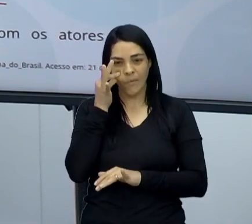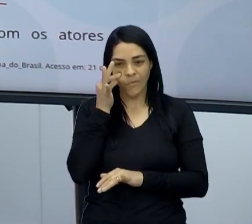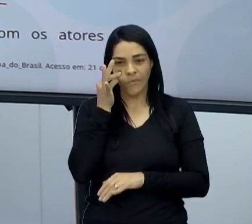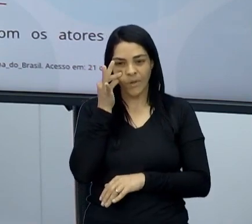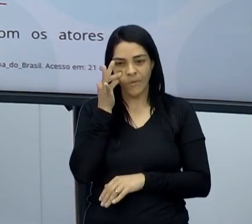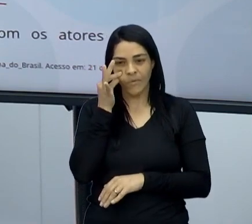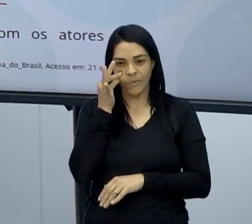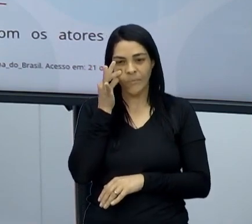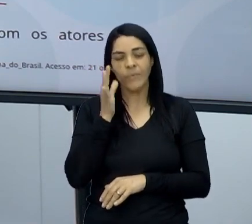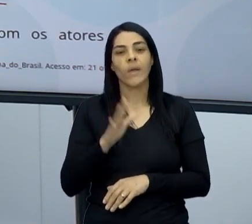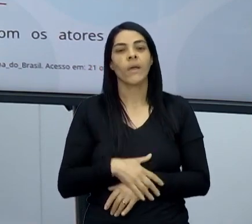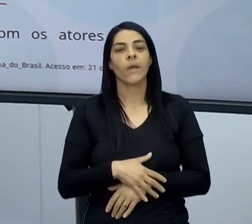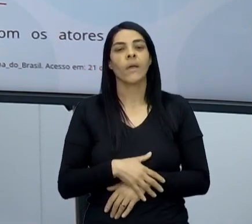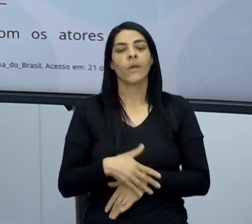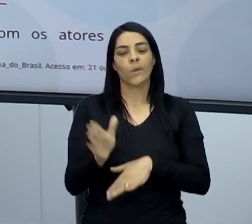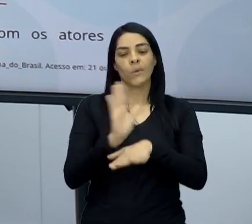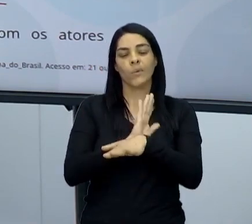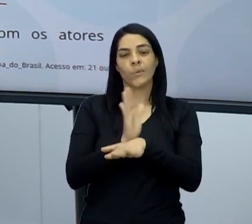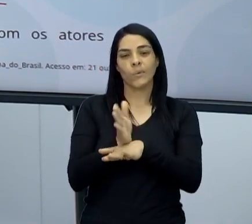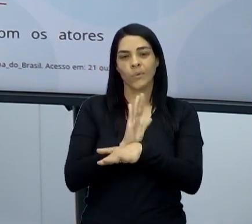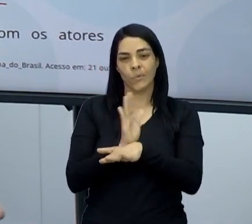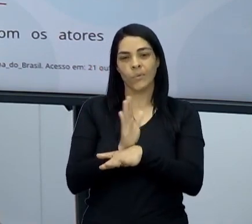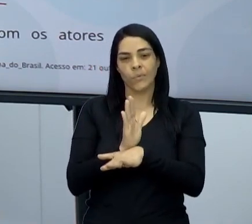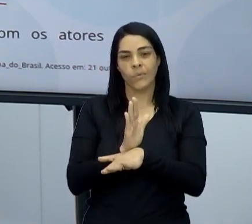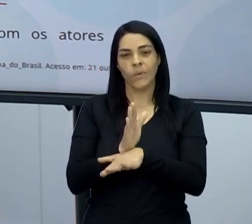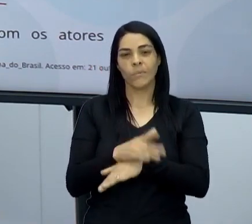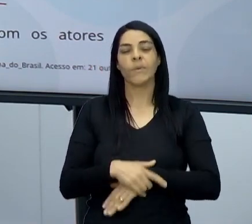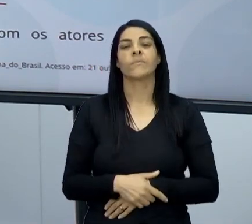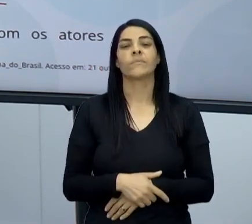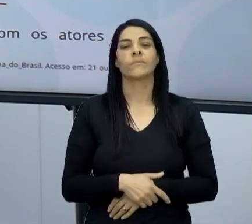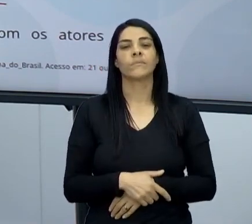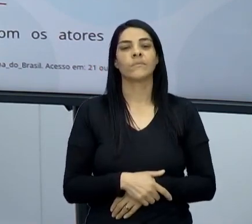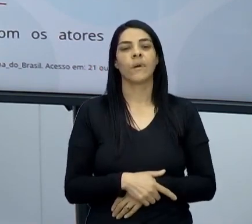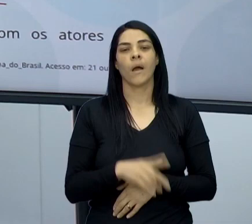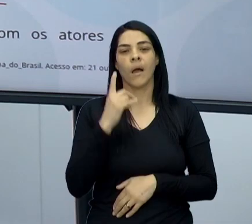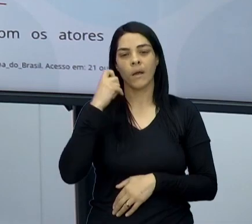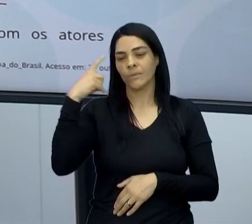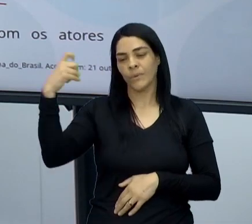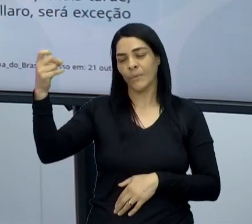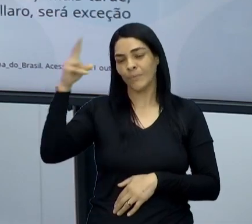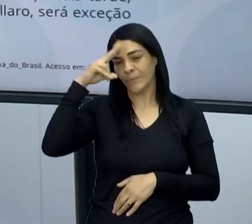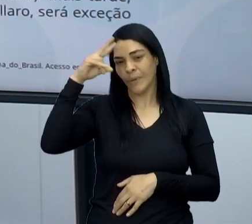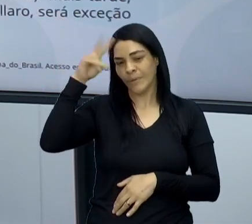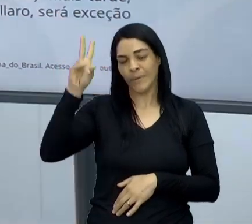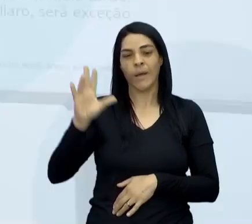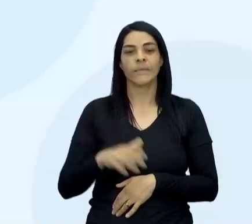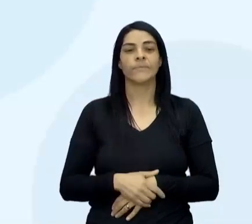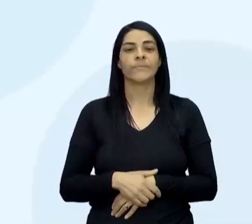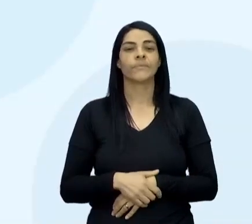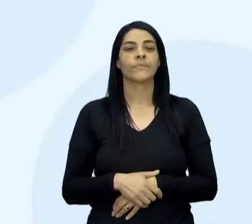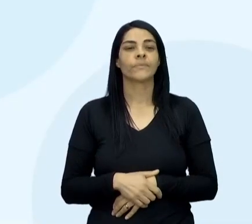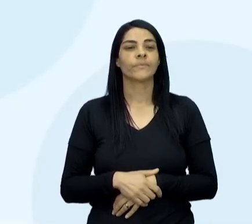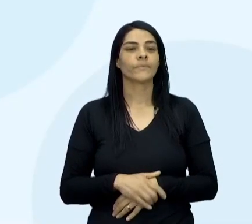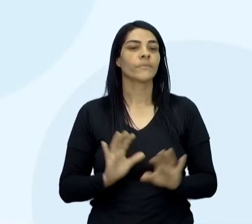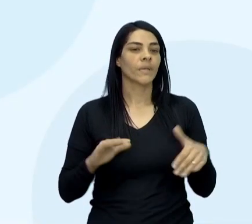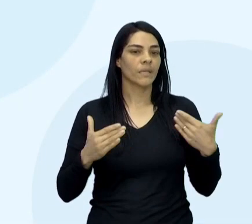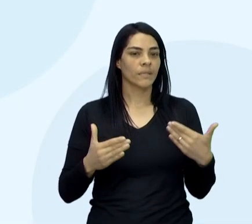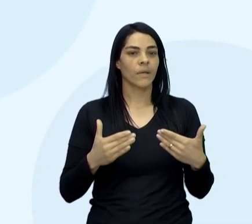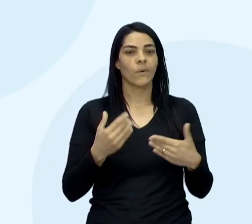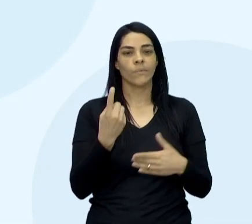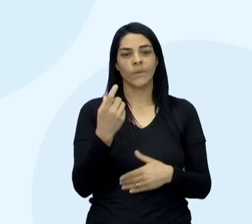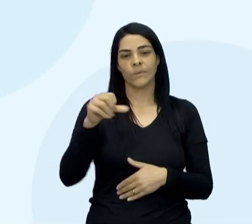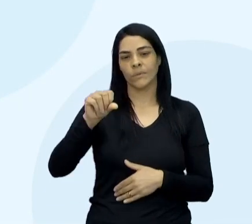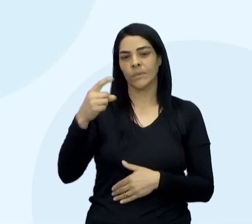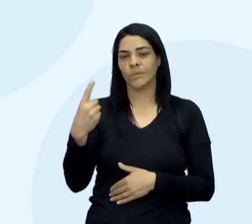cantado. Isso é a primeira tentativa de fazer som. É a história do cinema nacional. Mas, em 1911